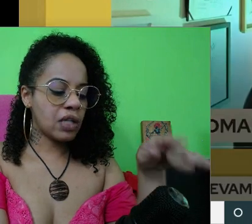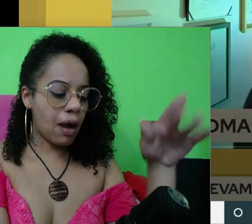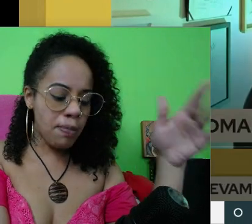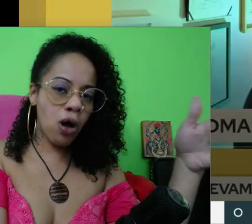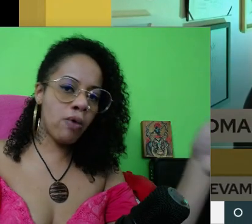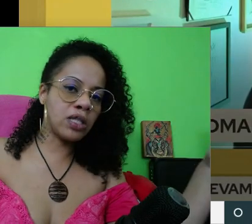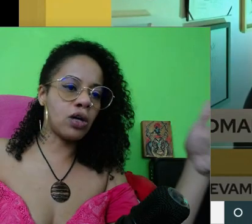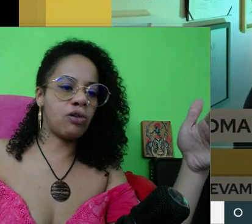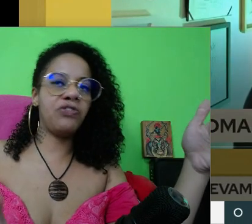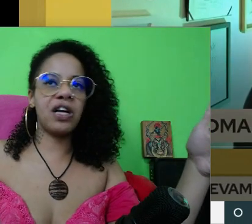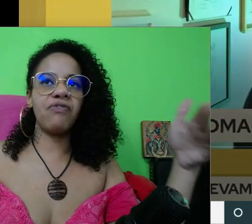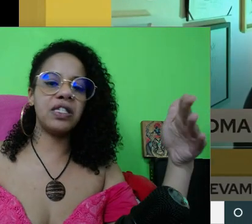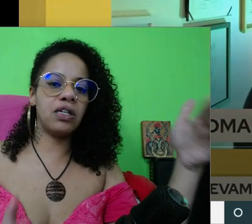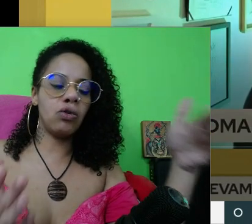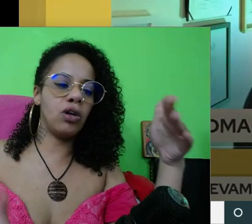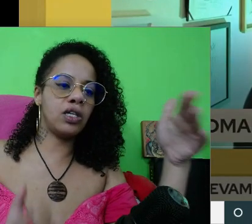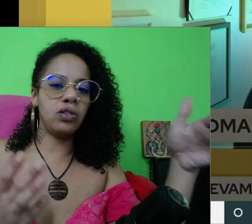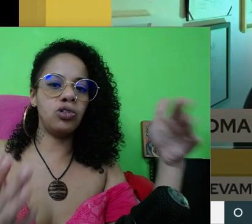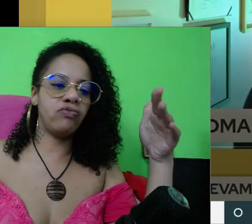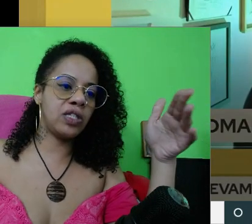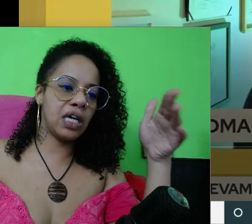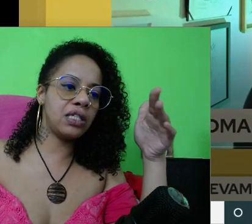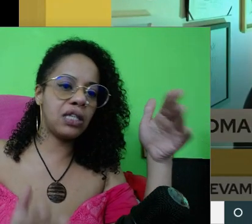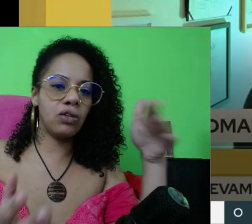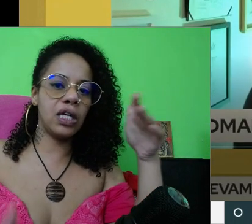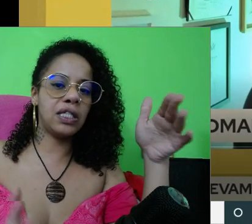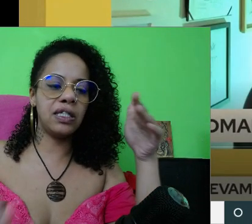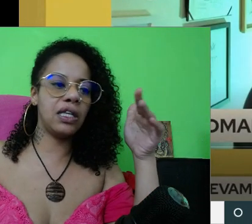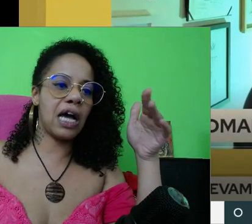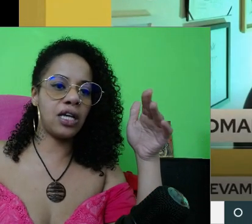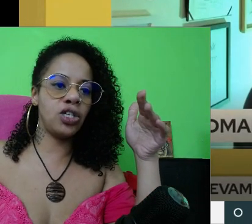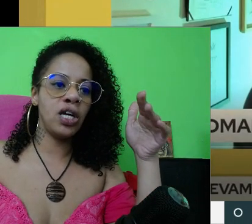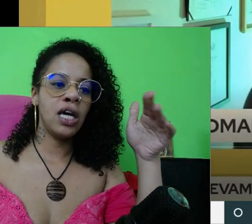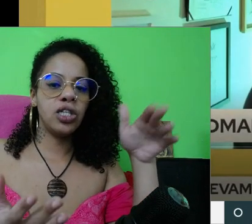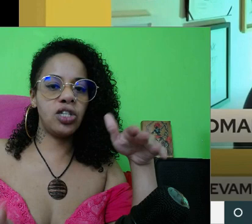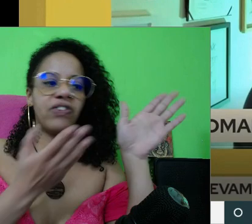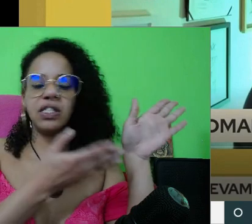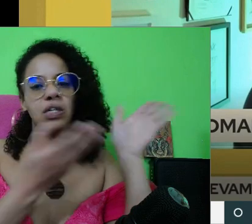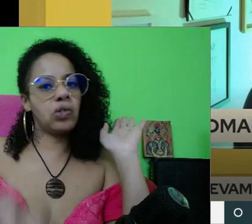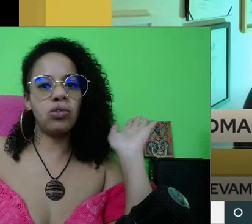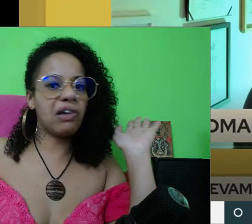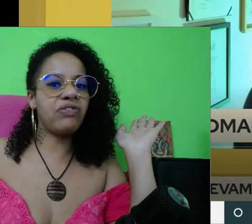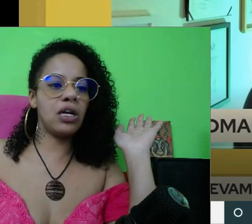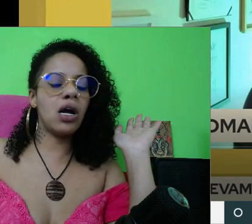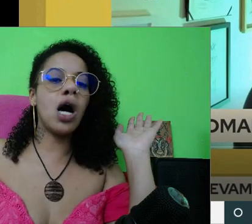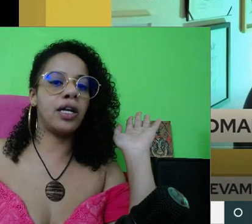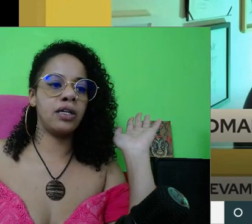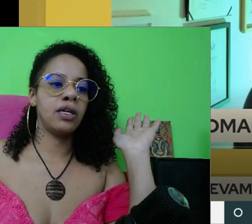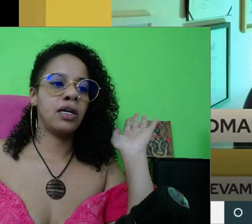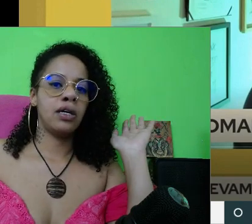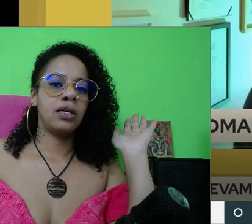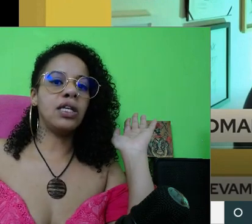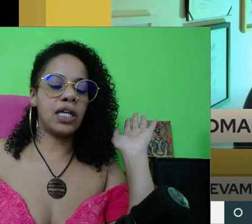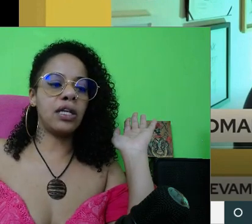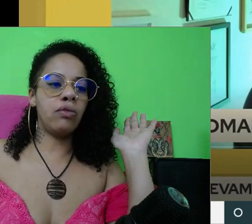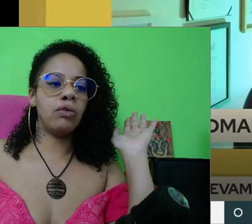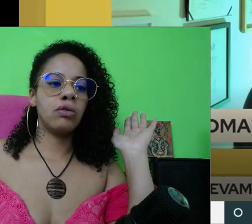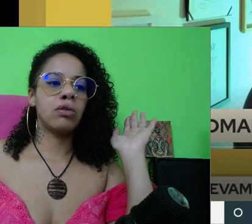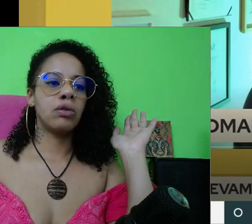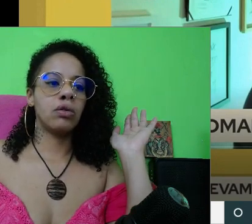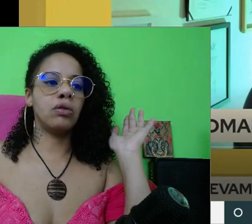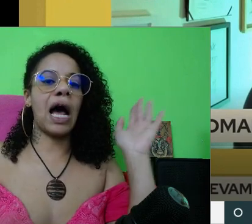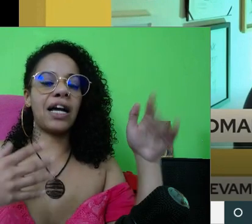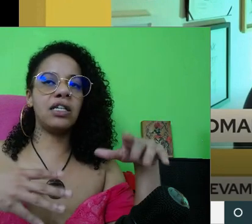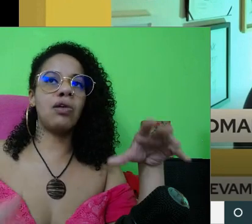Tá bom mas só não ficar fazendo Rolezinho de vocês tendo necessidade de fazer isso que tu tá fazendo agora Entendeu